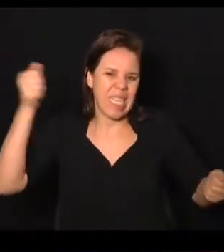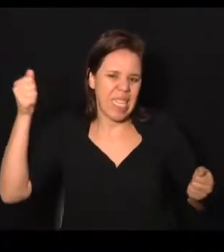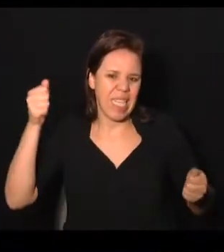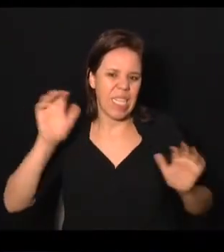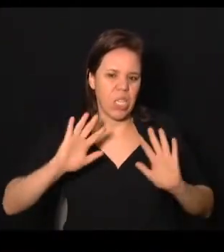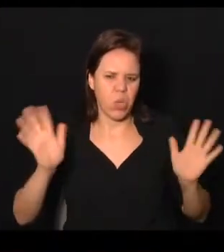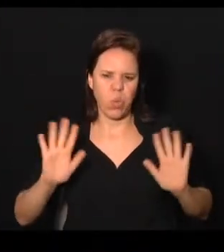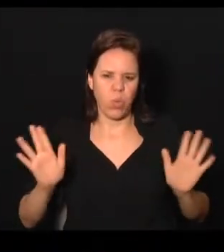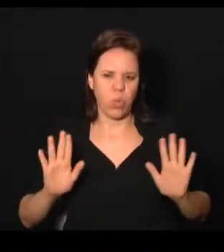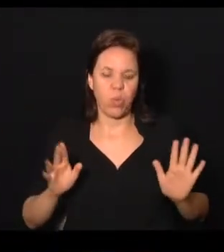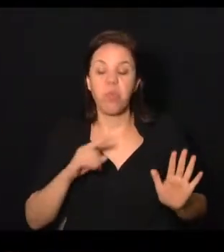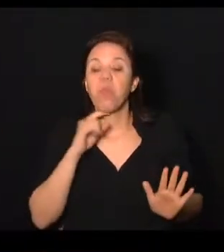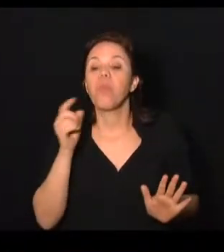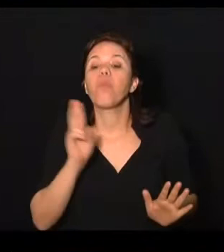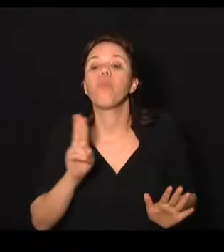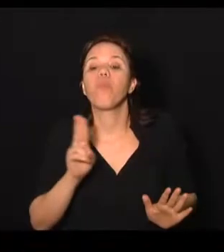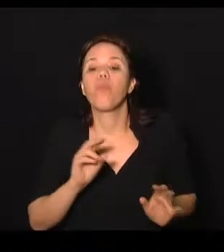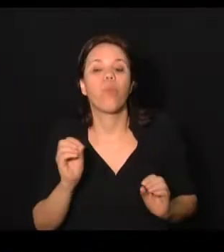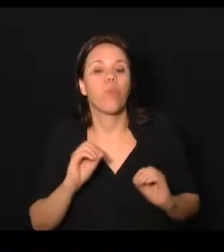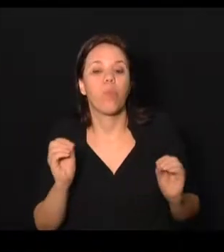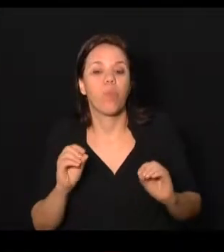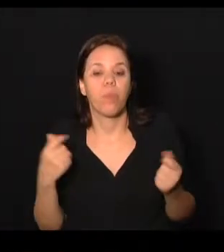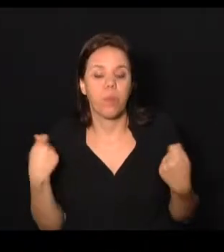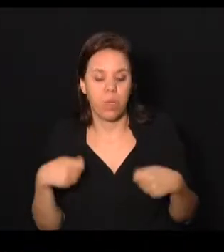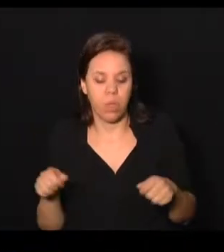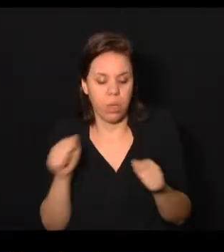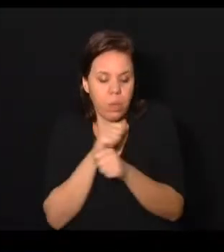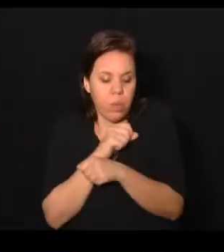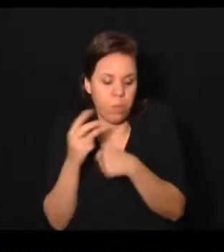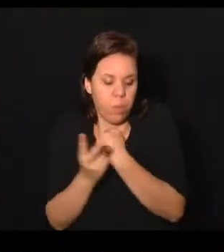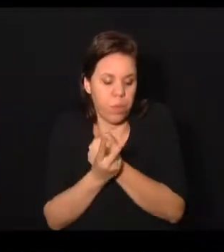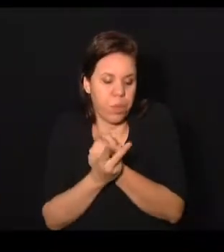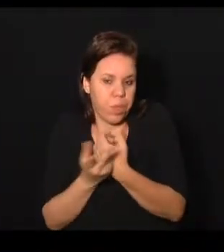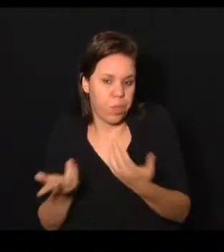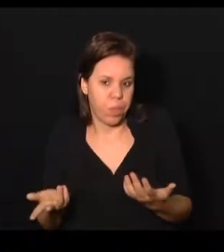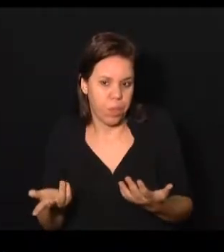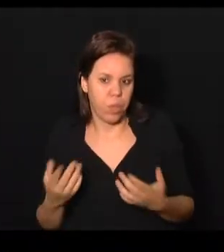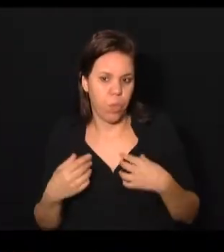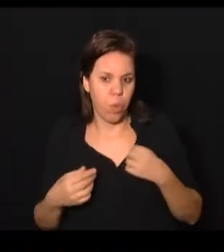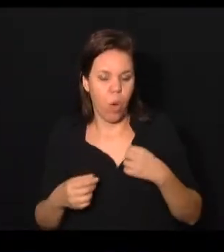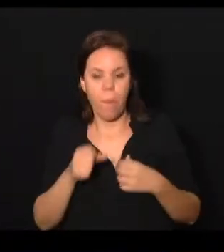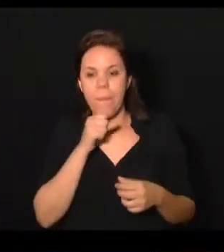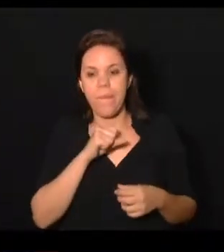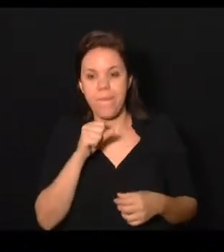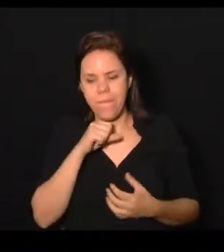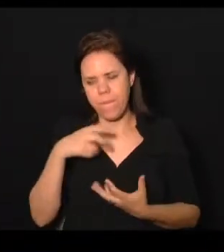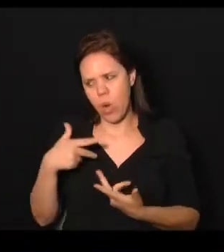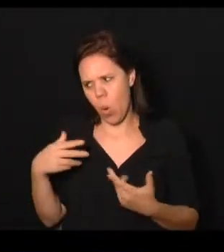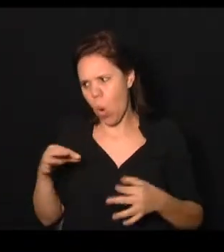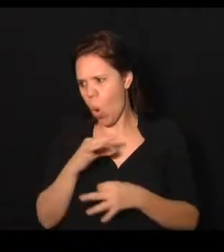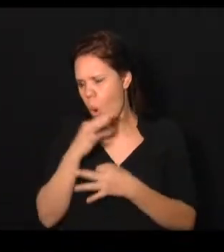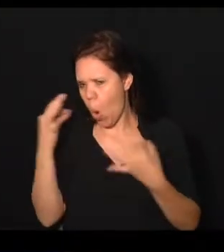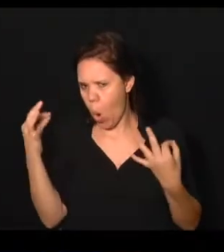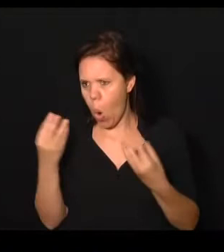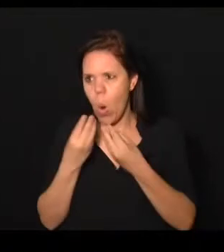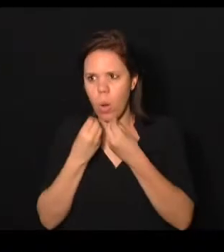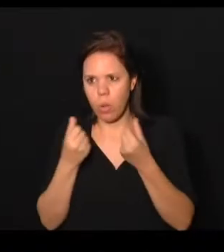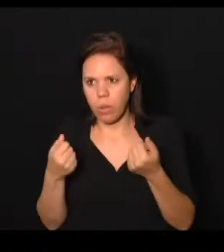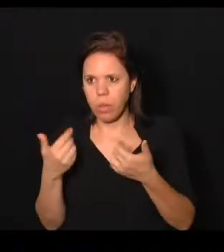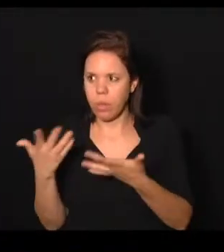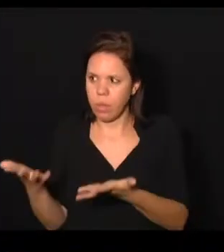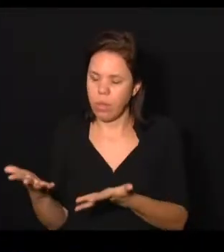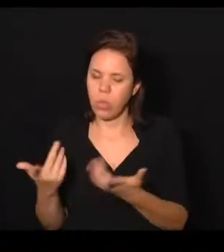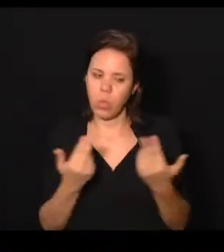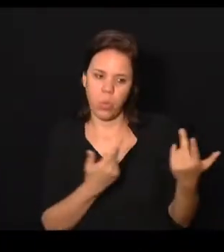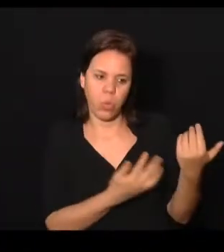aquilo vai servir para quê? A pessoa quer se agasalhar, né? Você não doa uma roupa velha, você tem que doar uma coisa em bom estado. Então, com o sangue